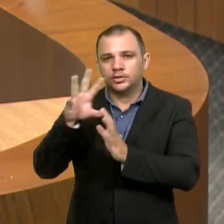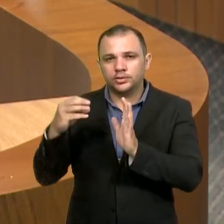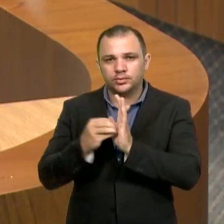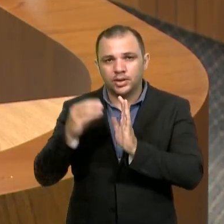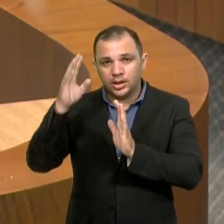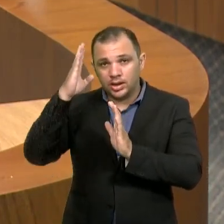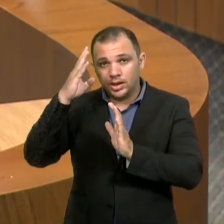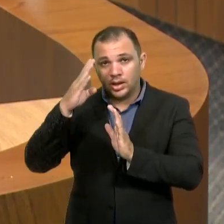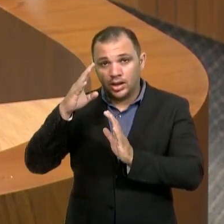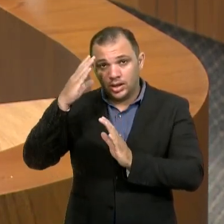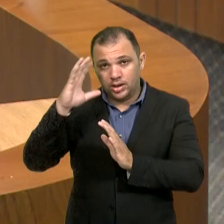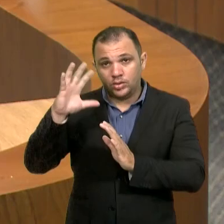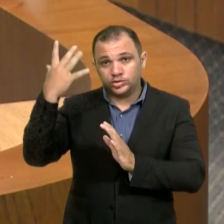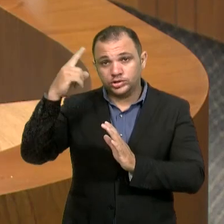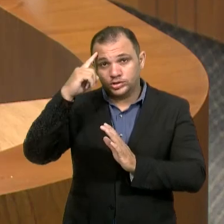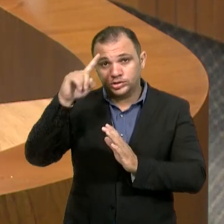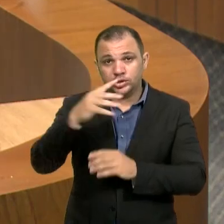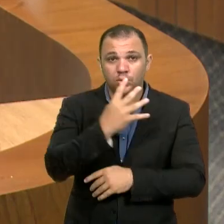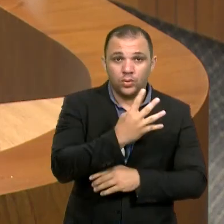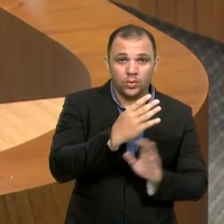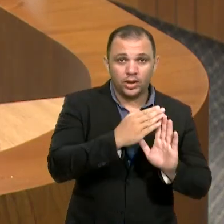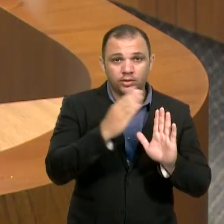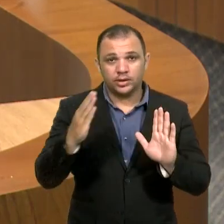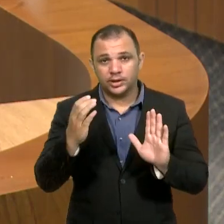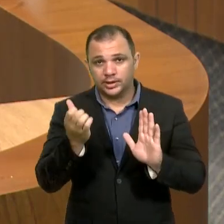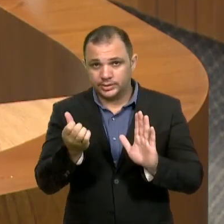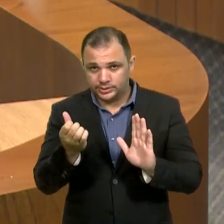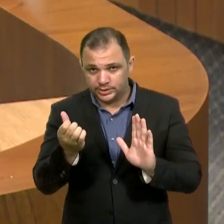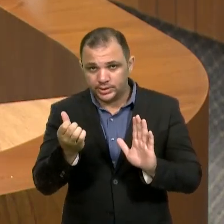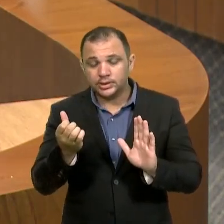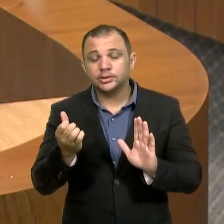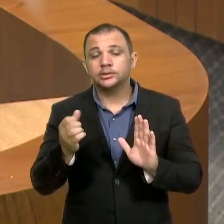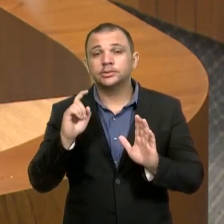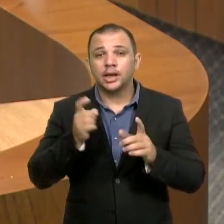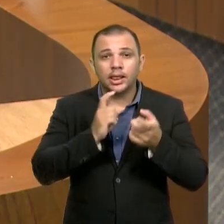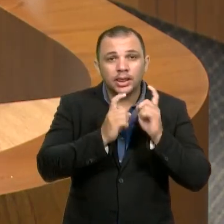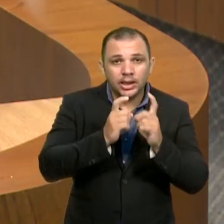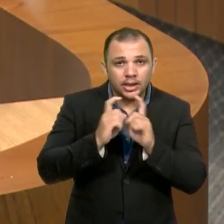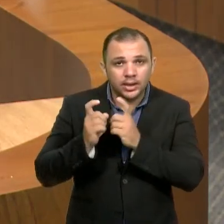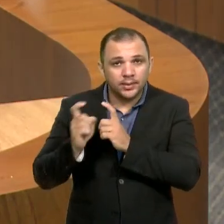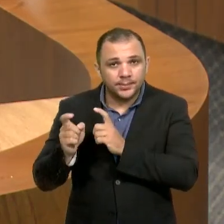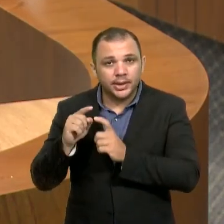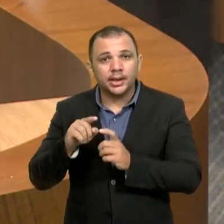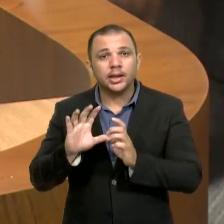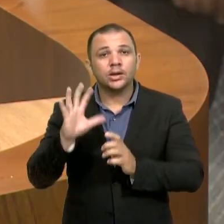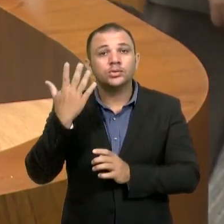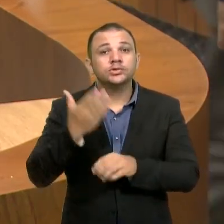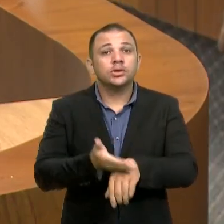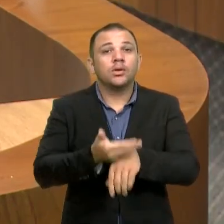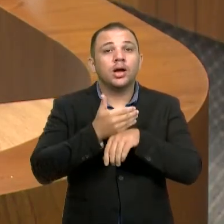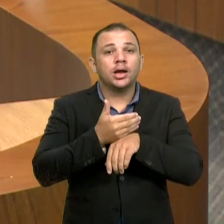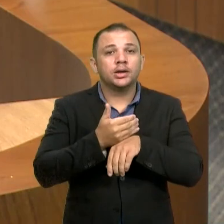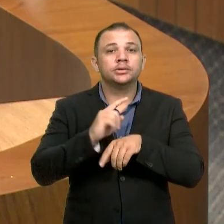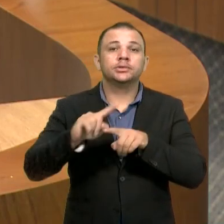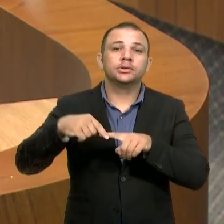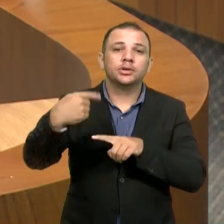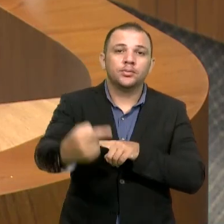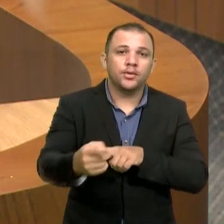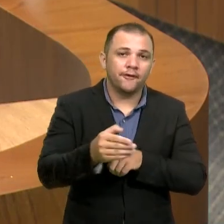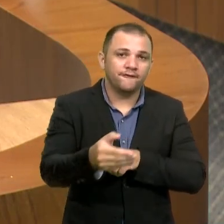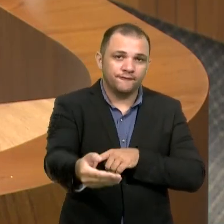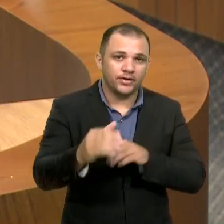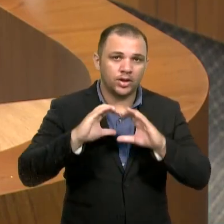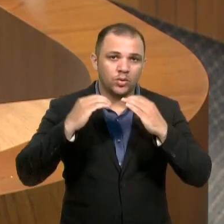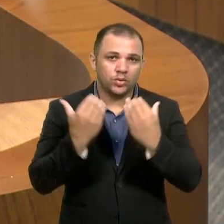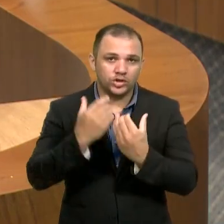4 e o dia 6, foram debates que antecederam a Cúpula da Amazônia, que acontecerá no dia